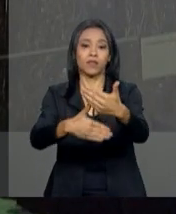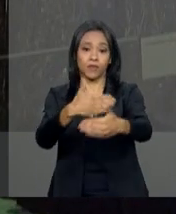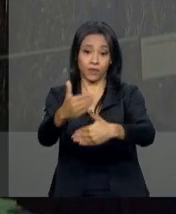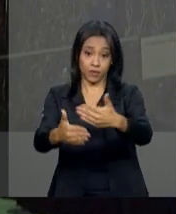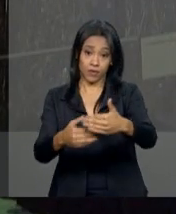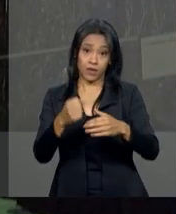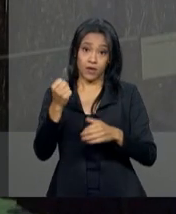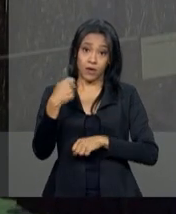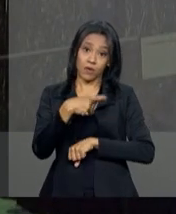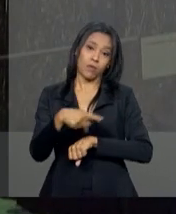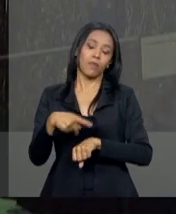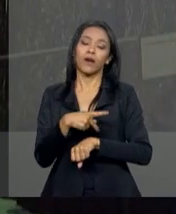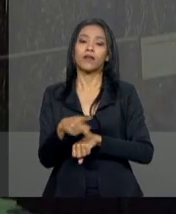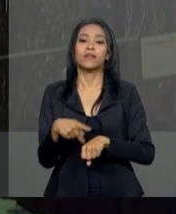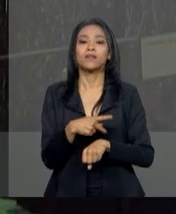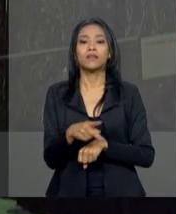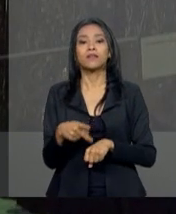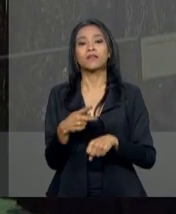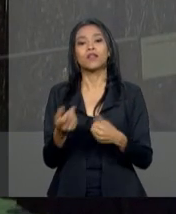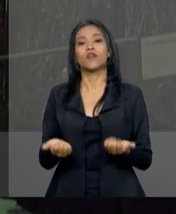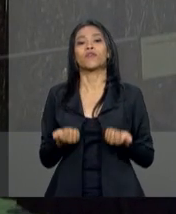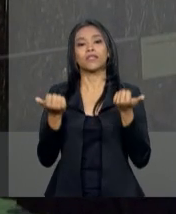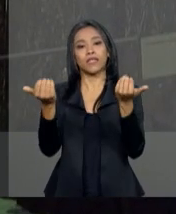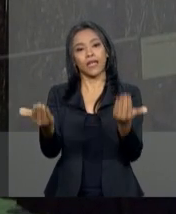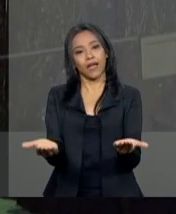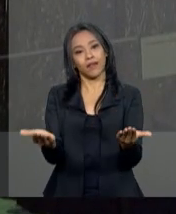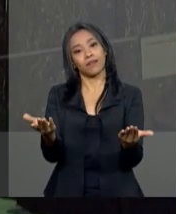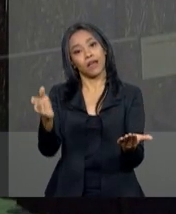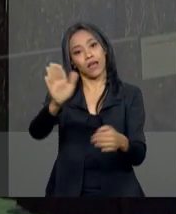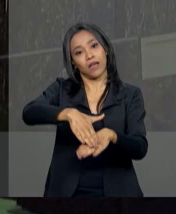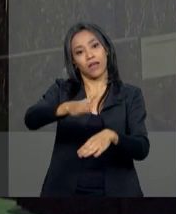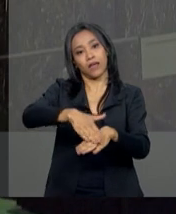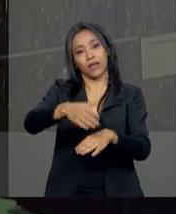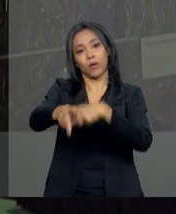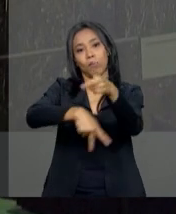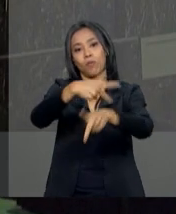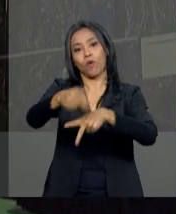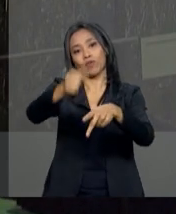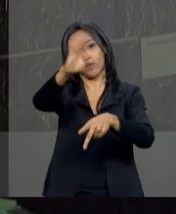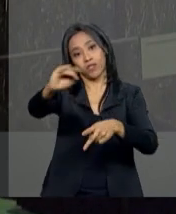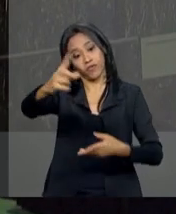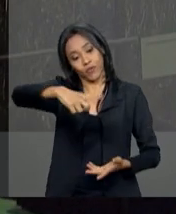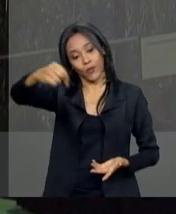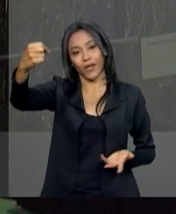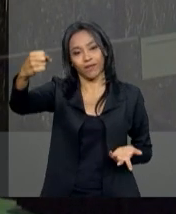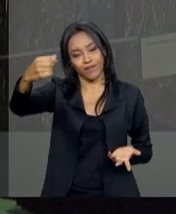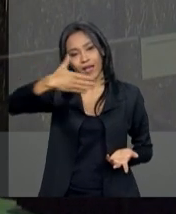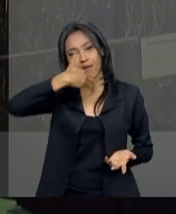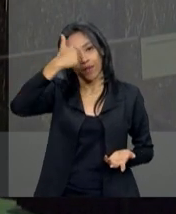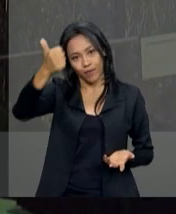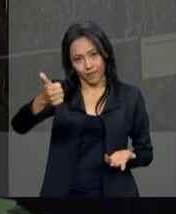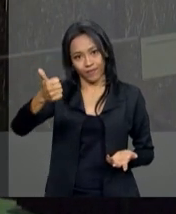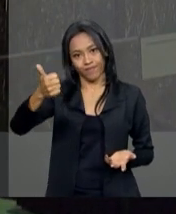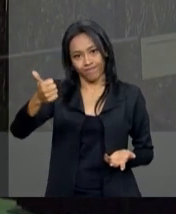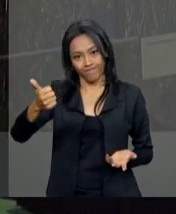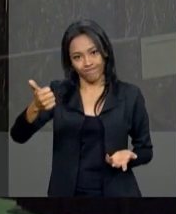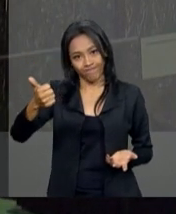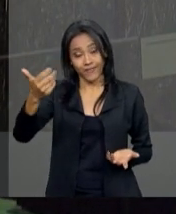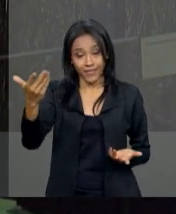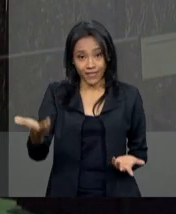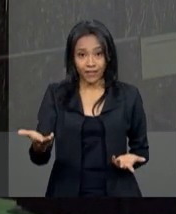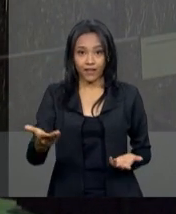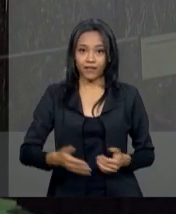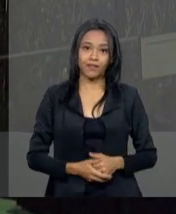e entregarei a quem o povo brasileiro venha a eleger é melhor do que aquele que recebe ainda